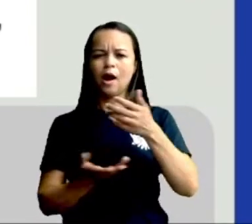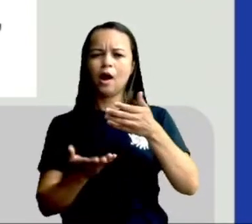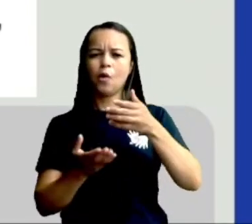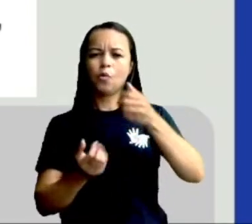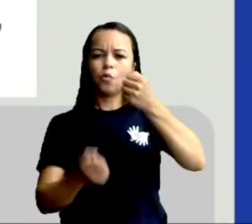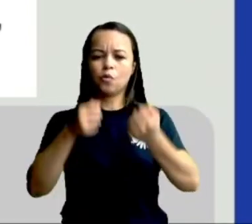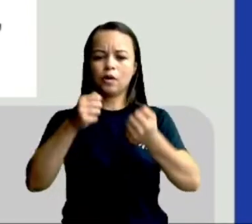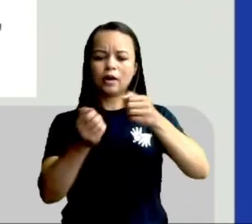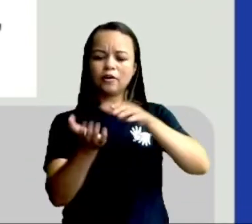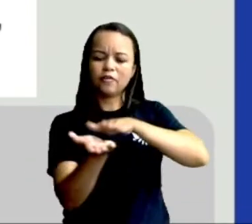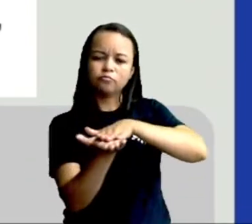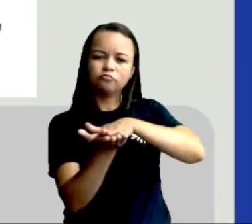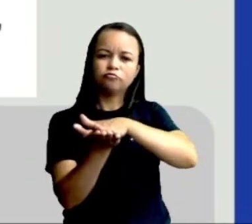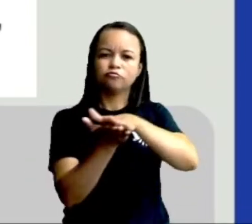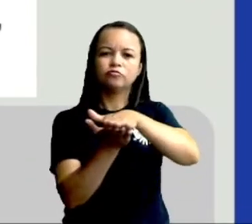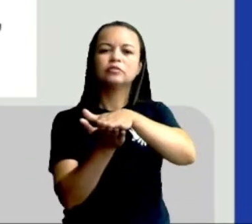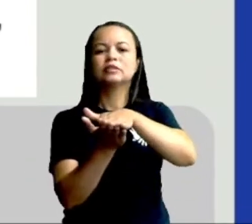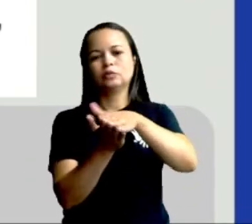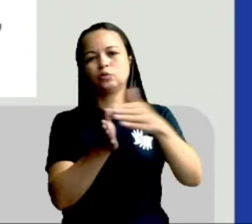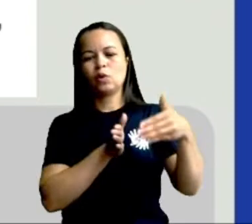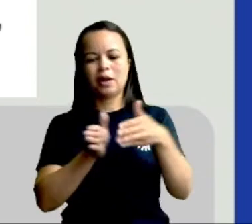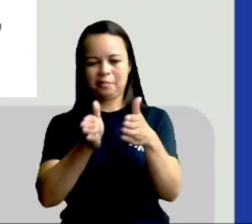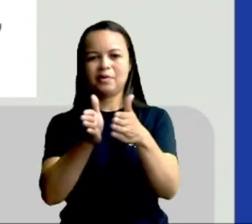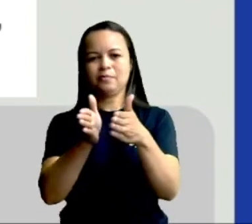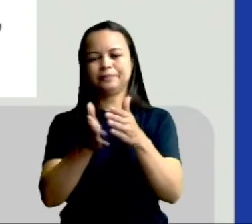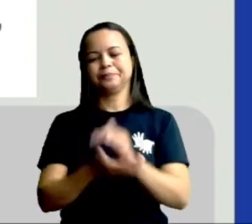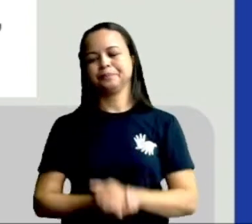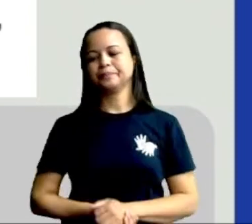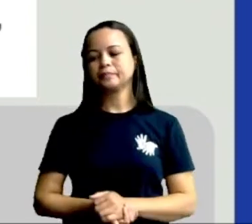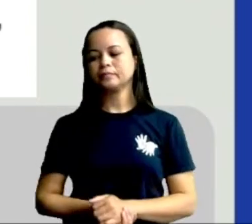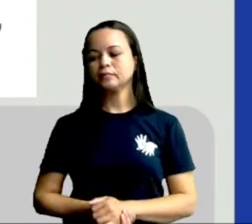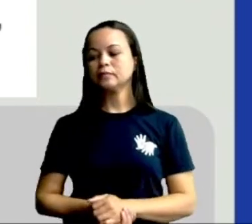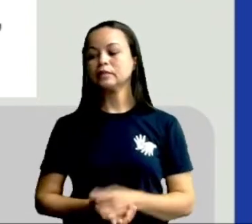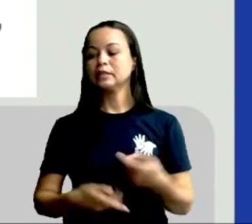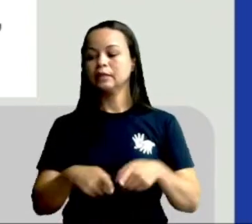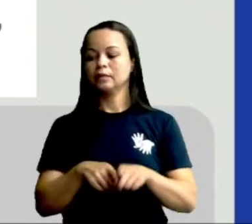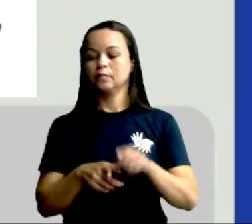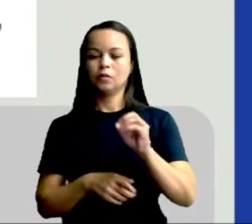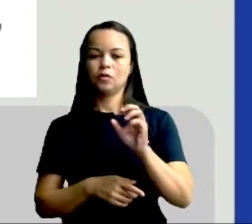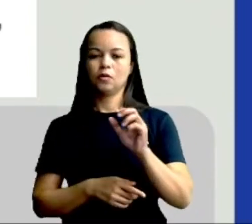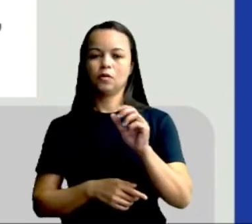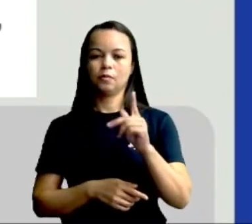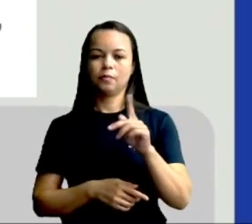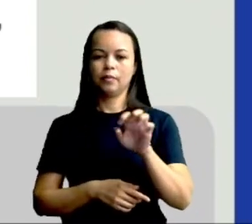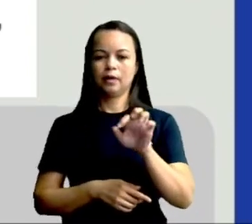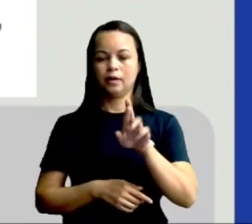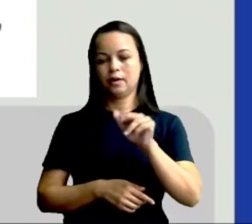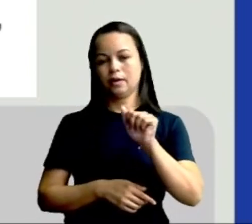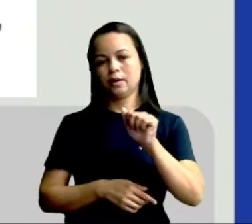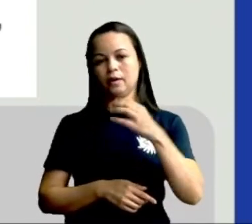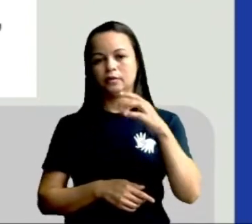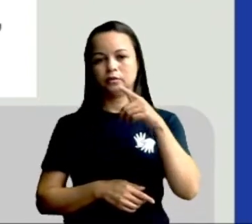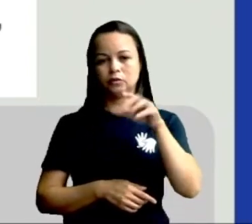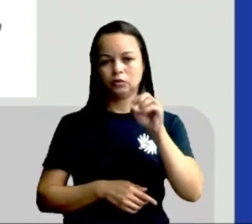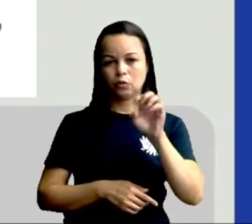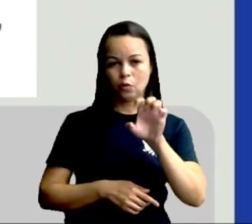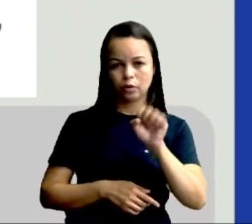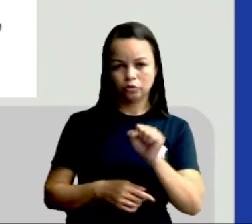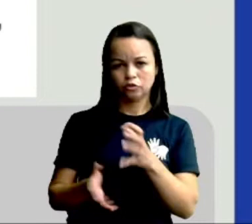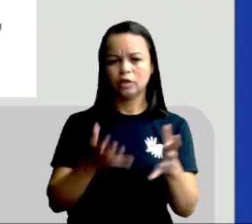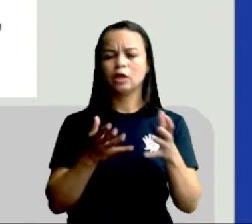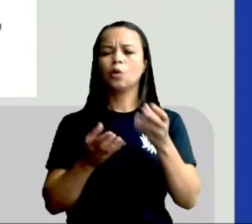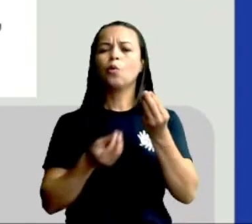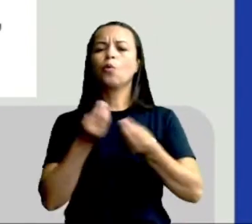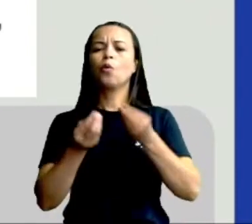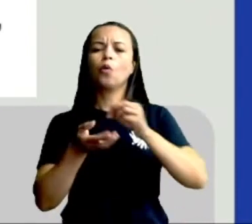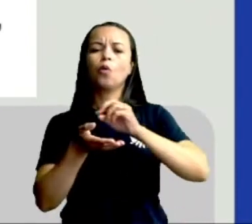dessa linha, dessa malha, né? Desse caminho. E as operações, que são as formas de como o veículo utiliza a